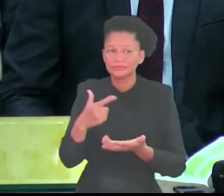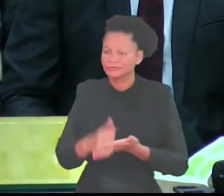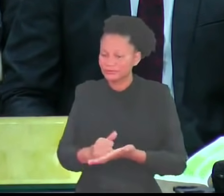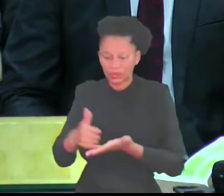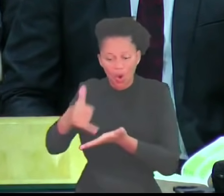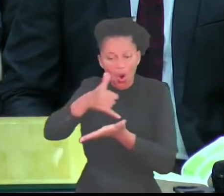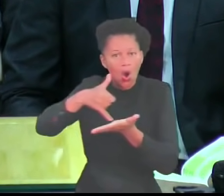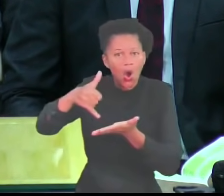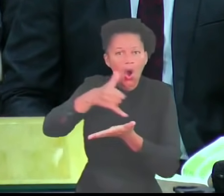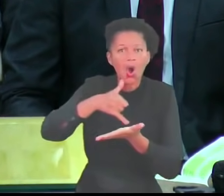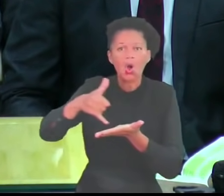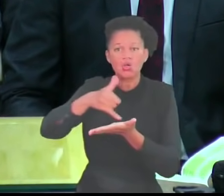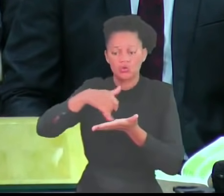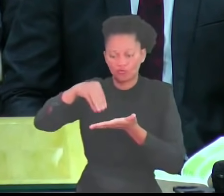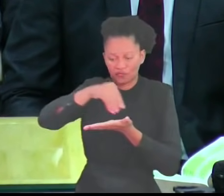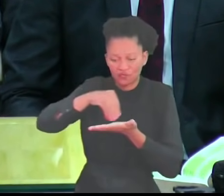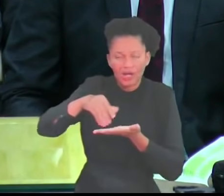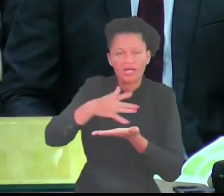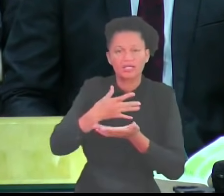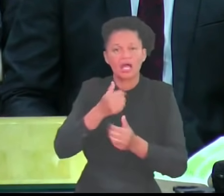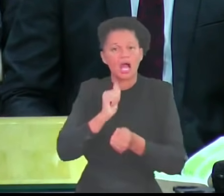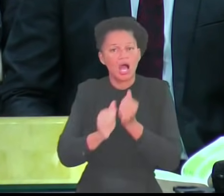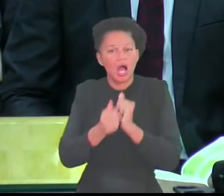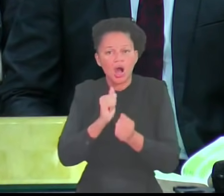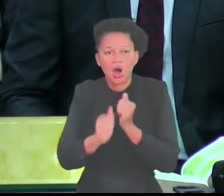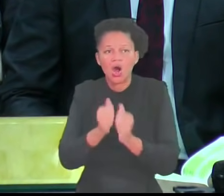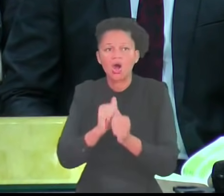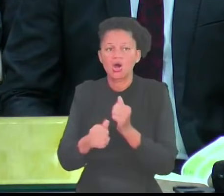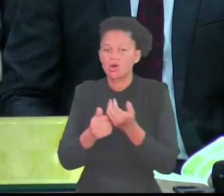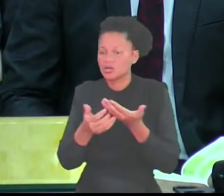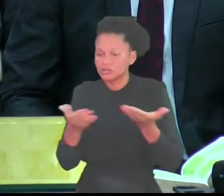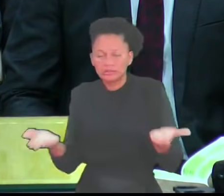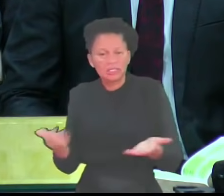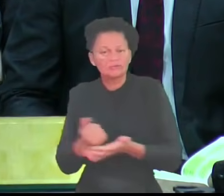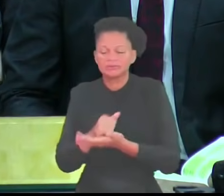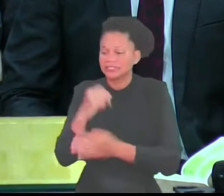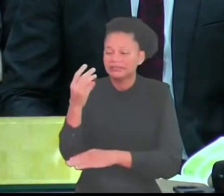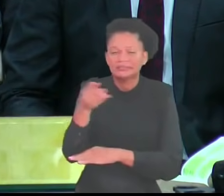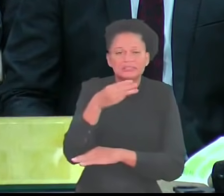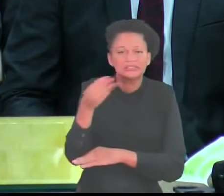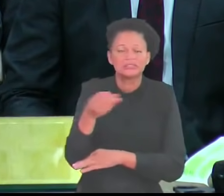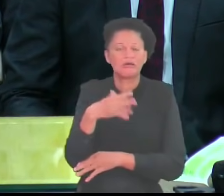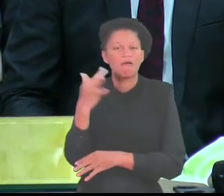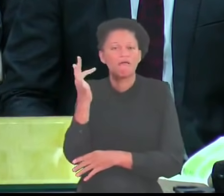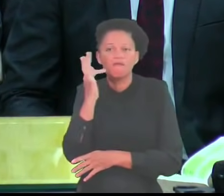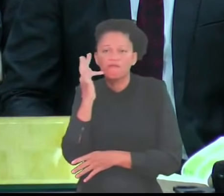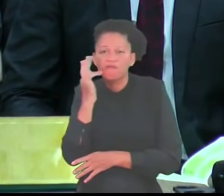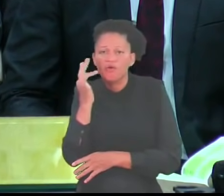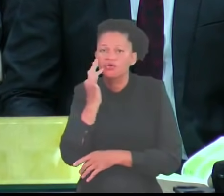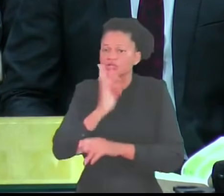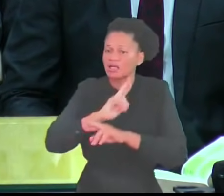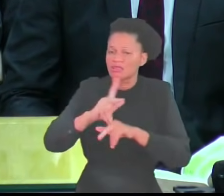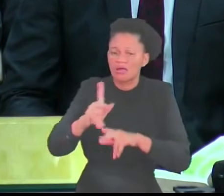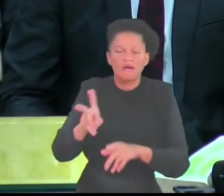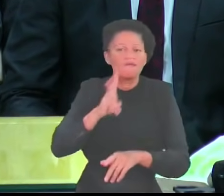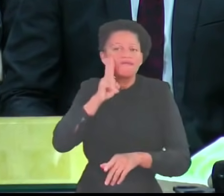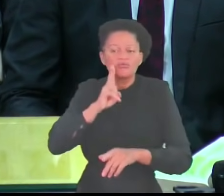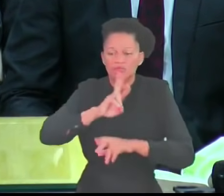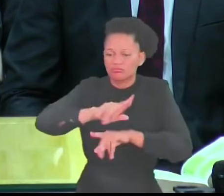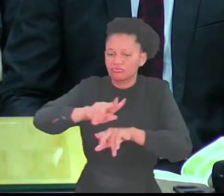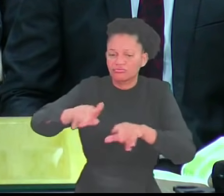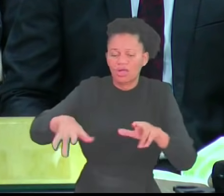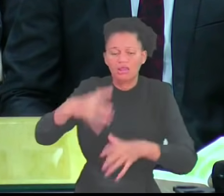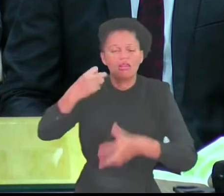óleo, não tem arroz, não tem farinha do trigo, não tem frutas, não tem verduras, não